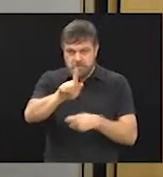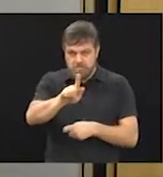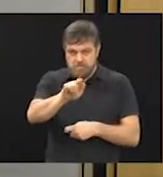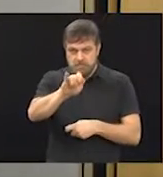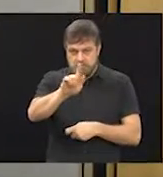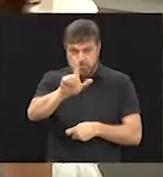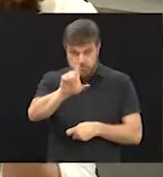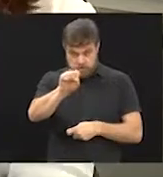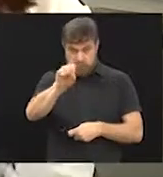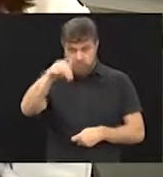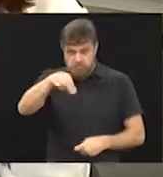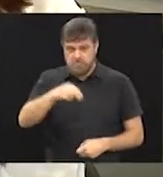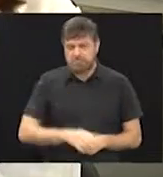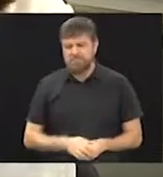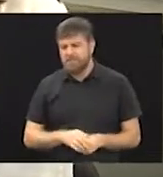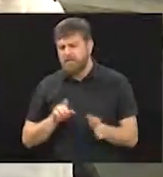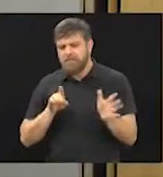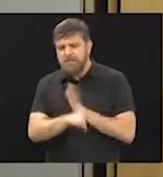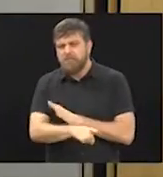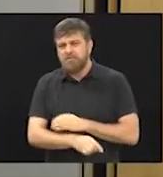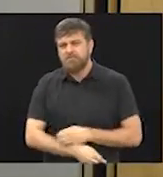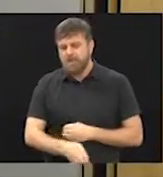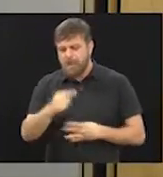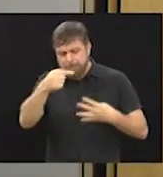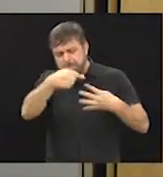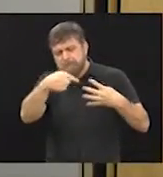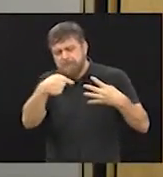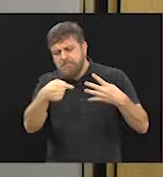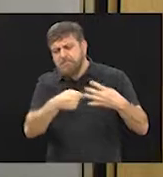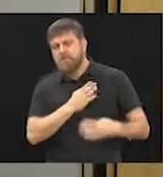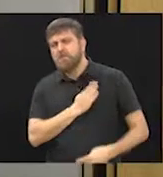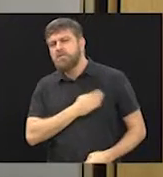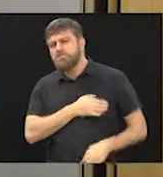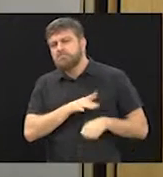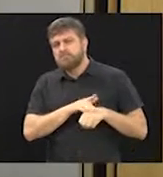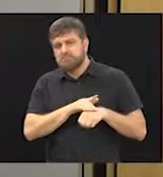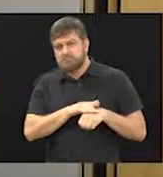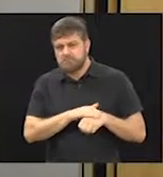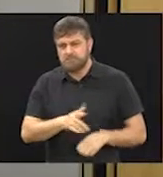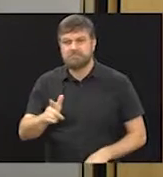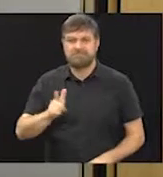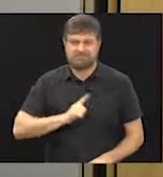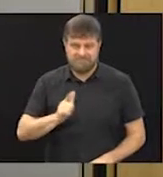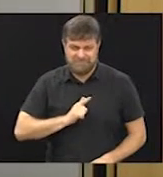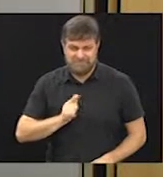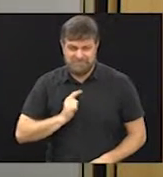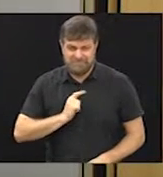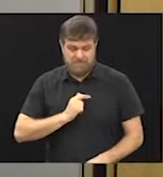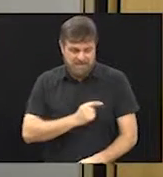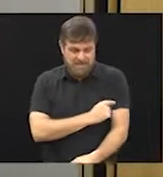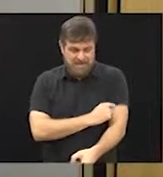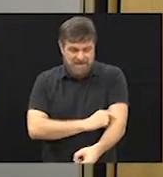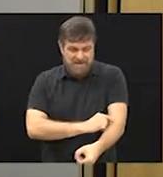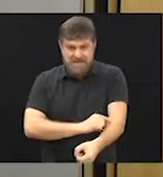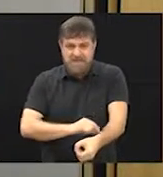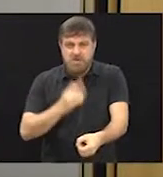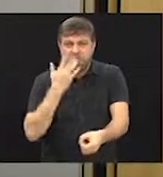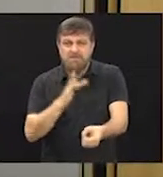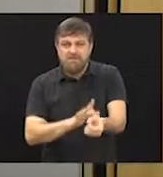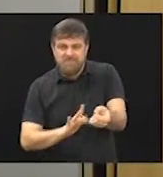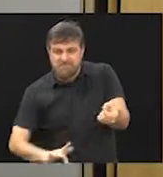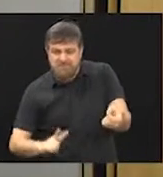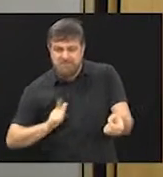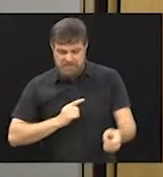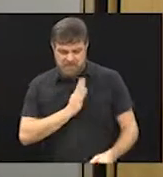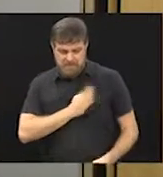da Silva. Quais são as principais? Hoje, as principais são as doenças vasculares, que englobam